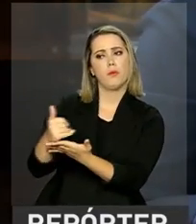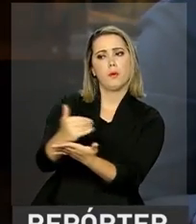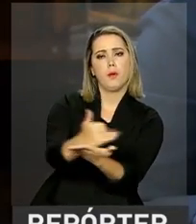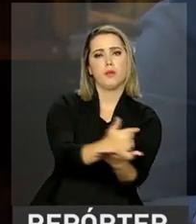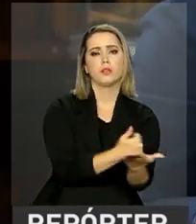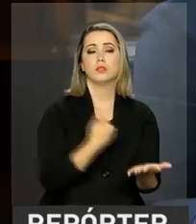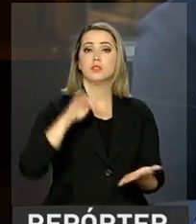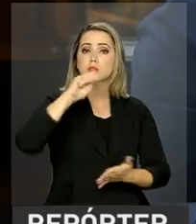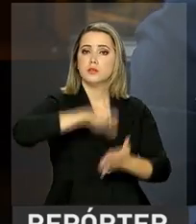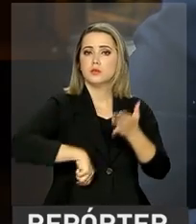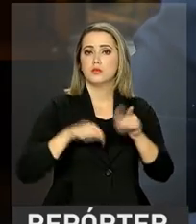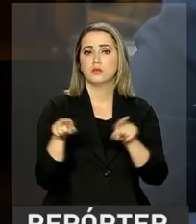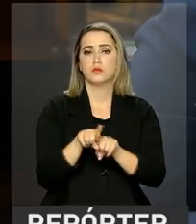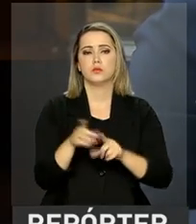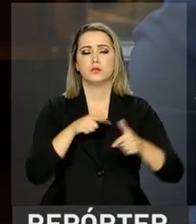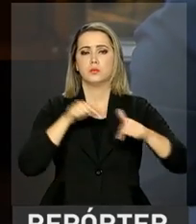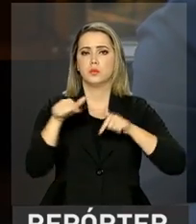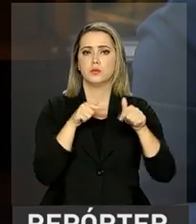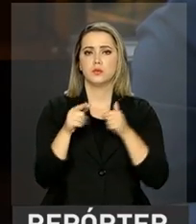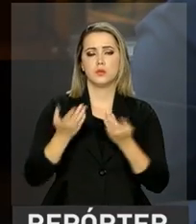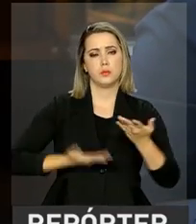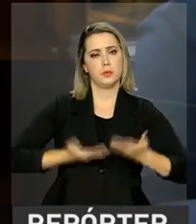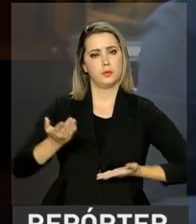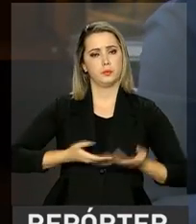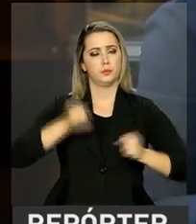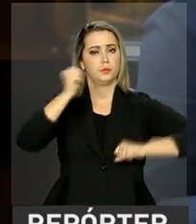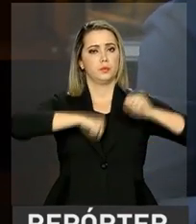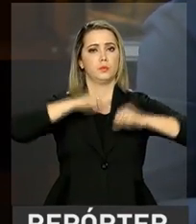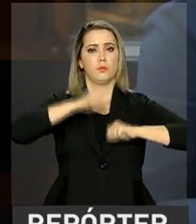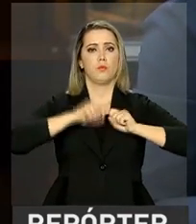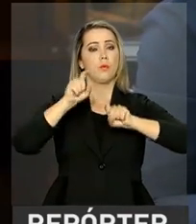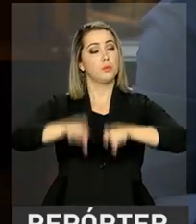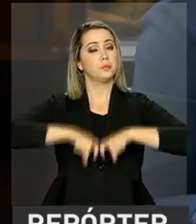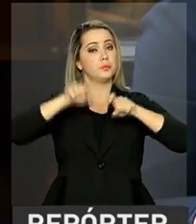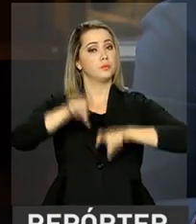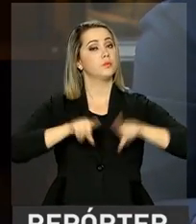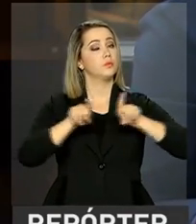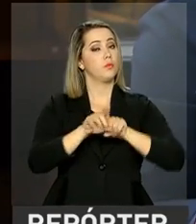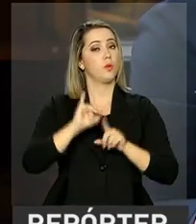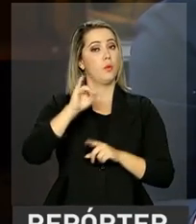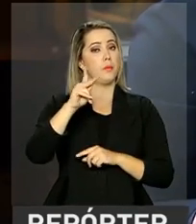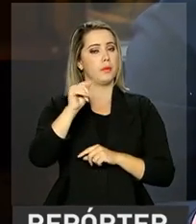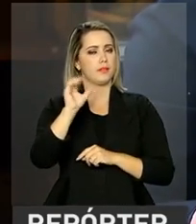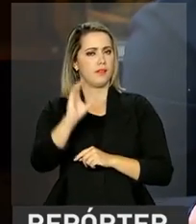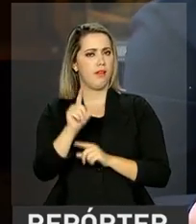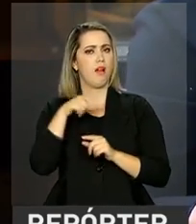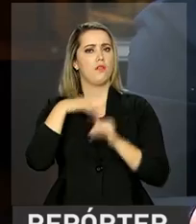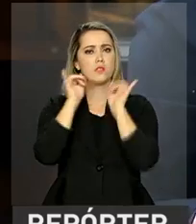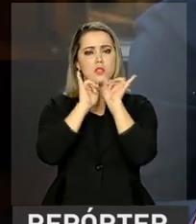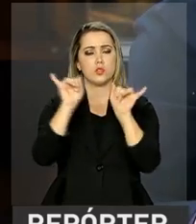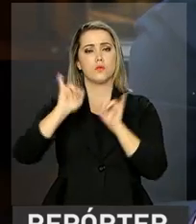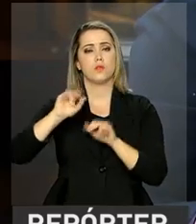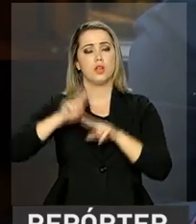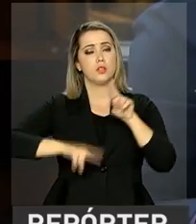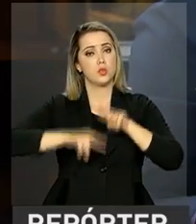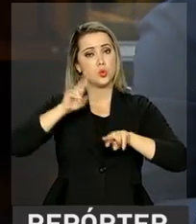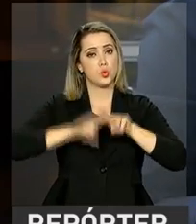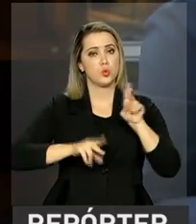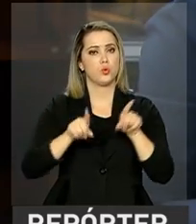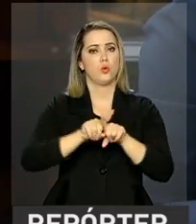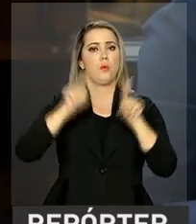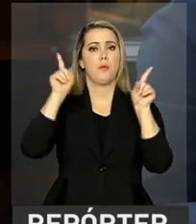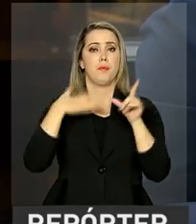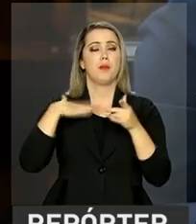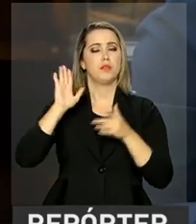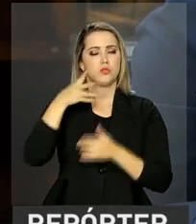e atividades no setores de serviços indústria e agropecuária o índice oficial vai ser divulgado em junho pelo IBGE mas